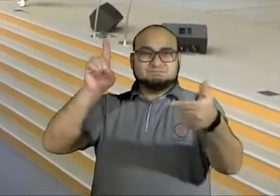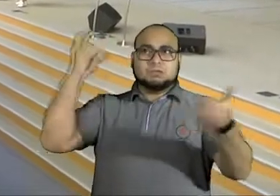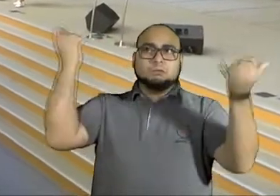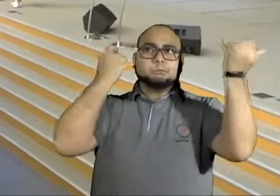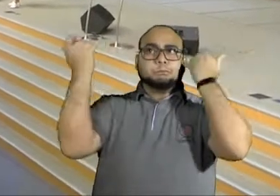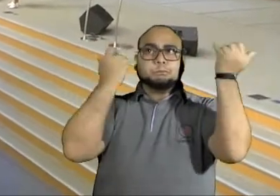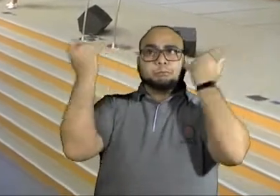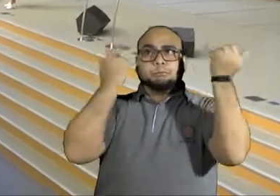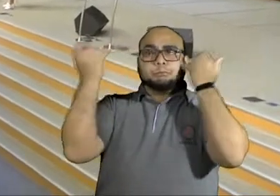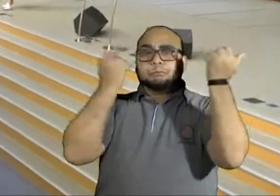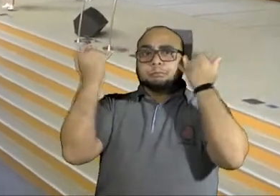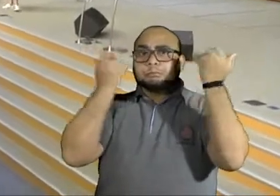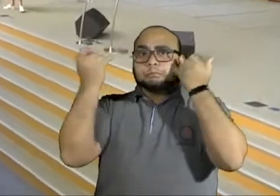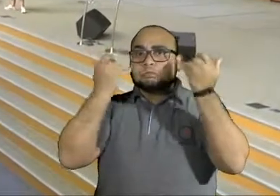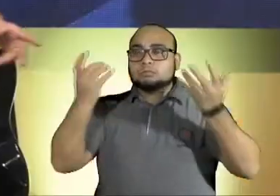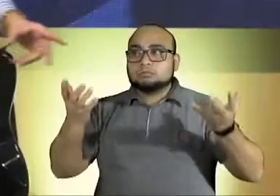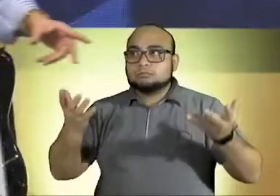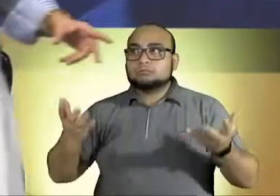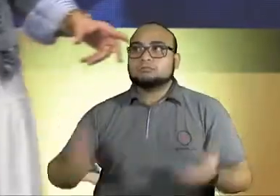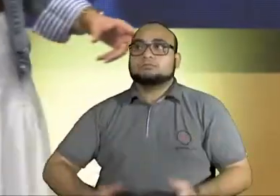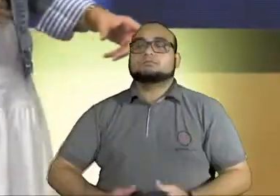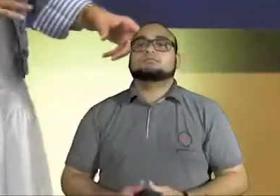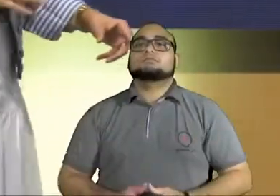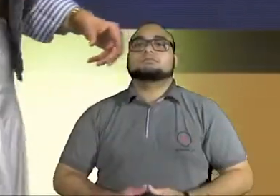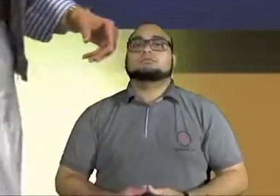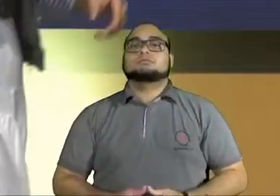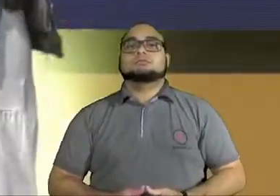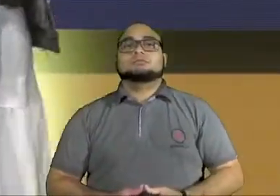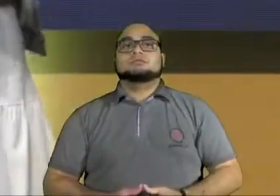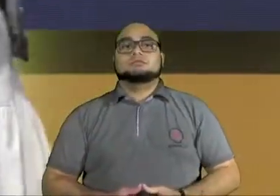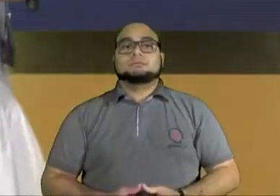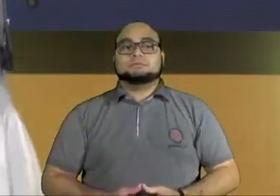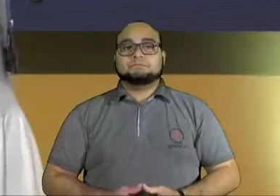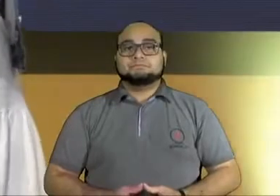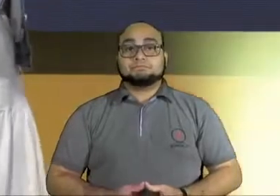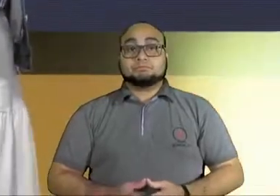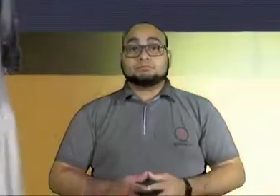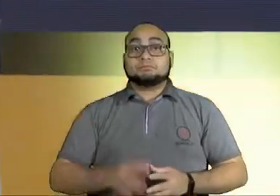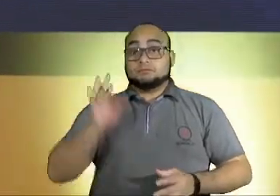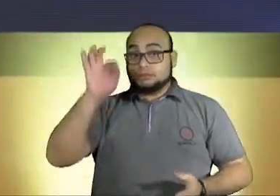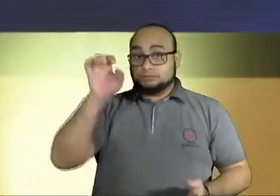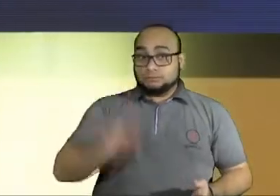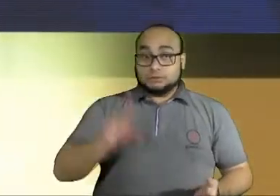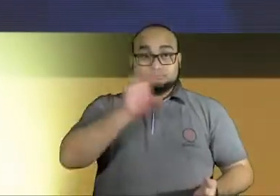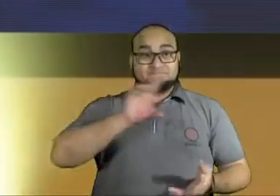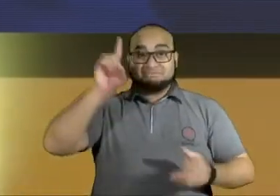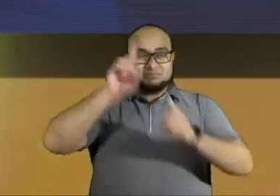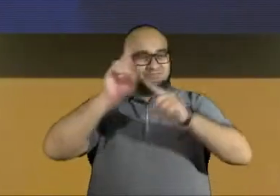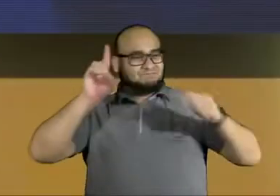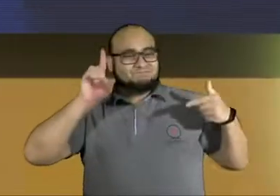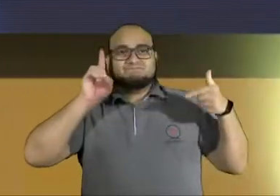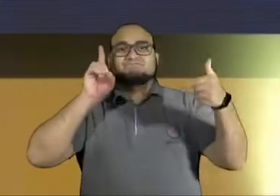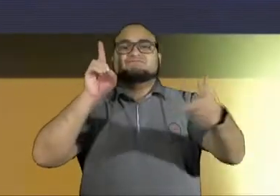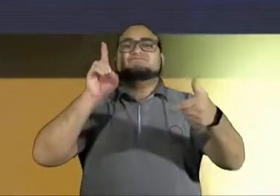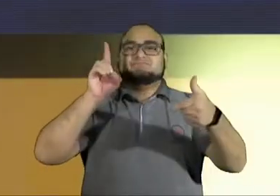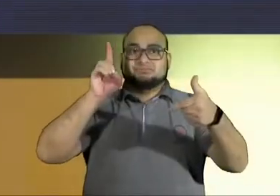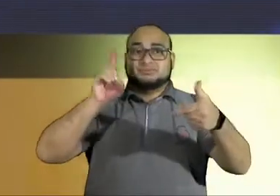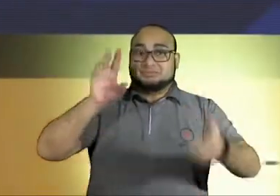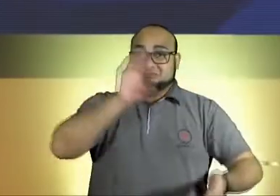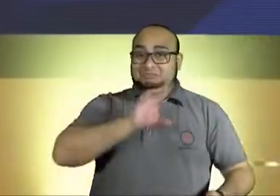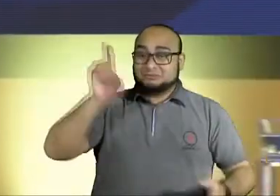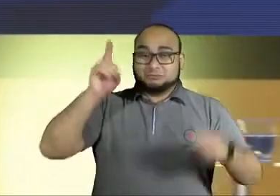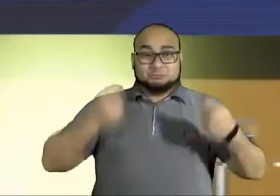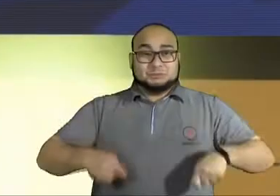quase um jargão popular de quem fala crentez. Fé para Deus fazer. Deus não precisa de fé para